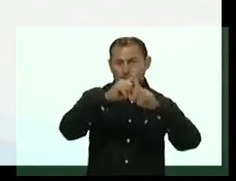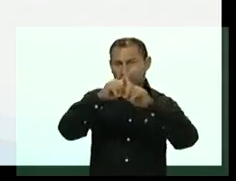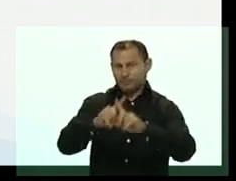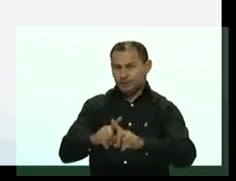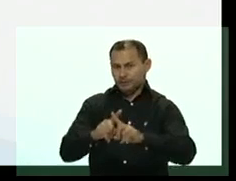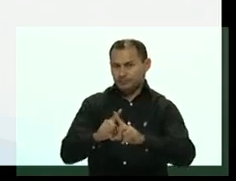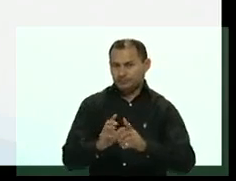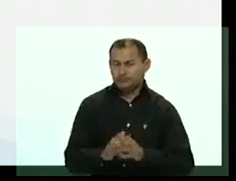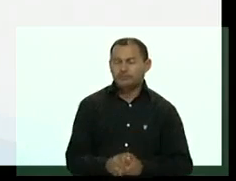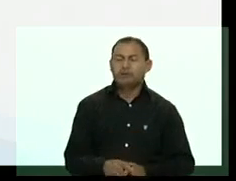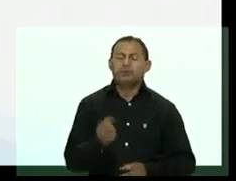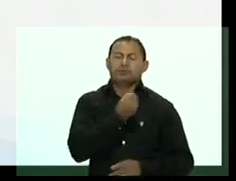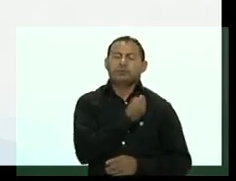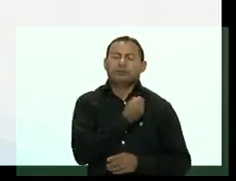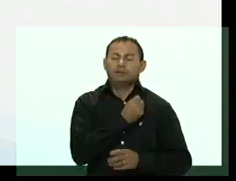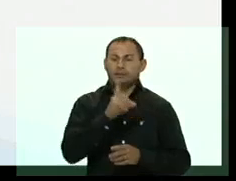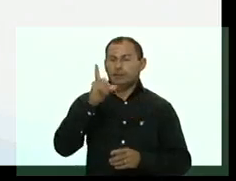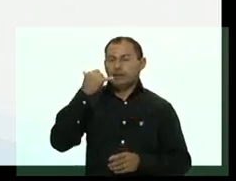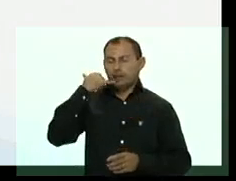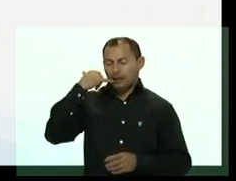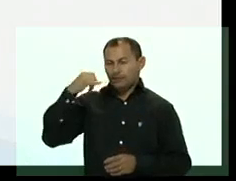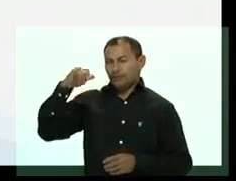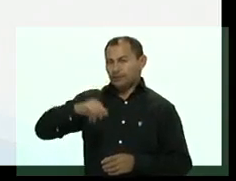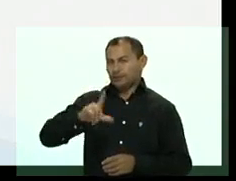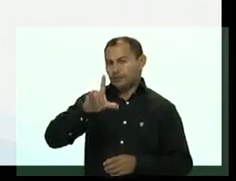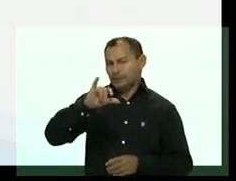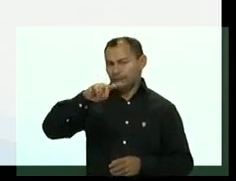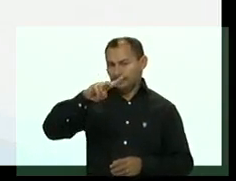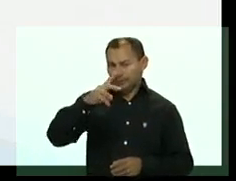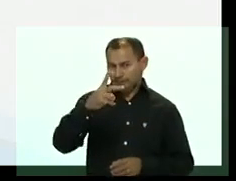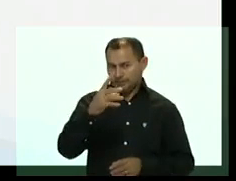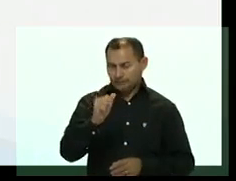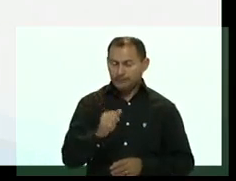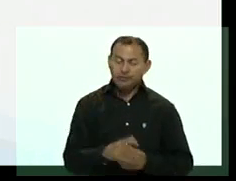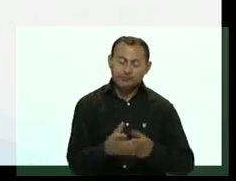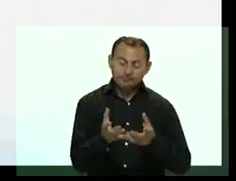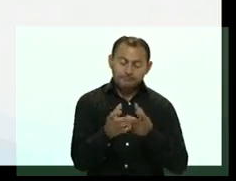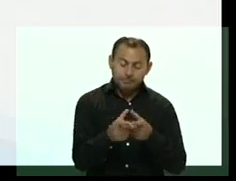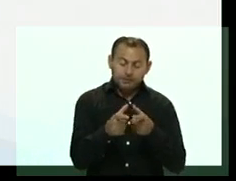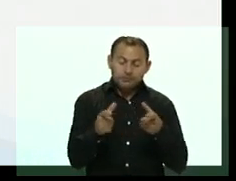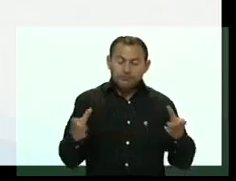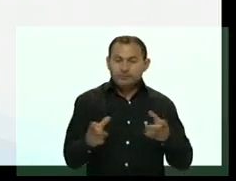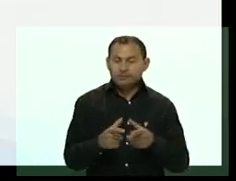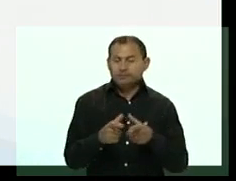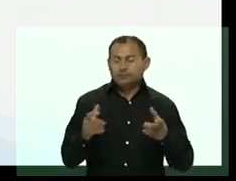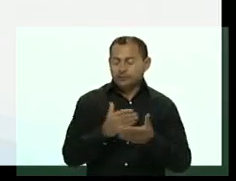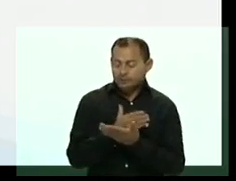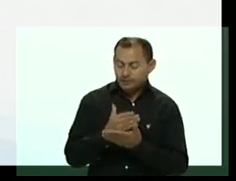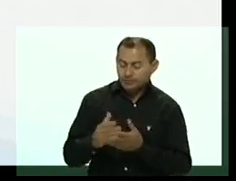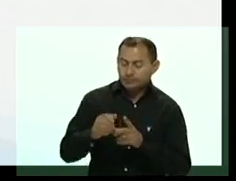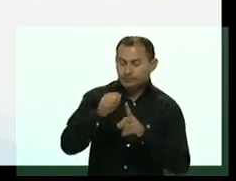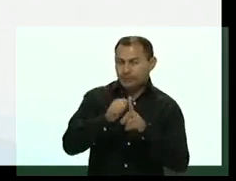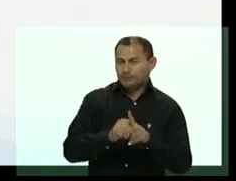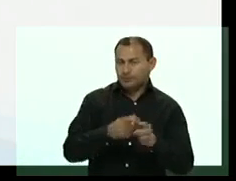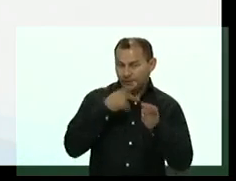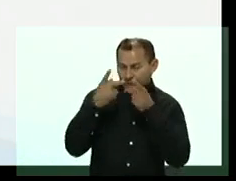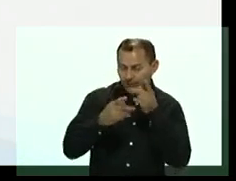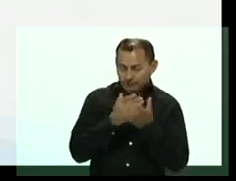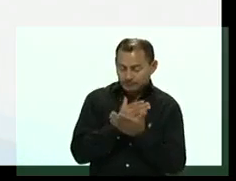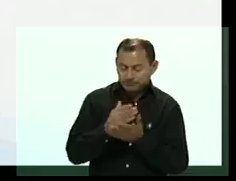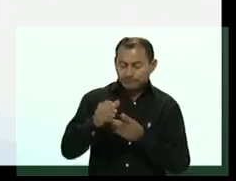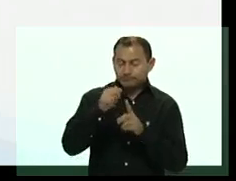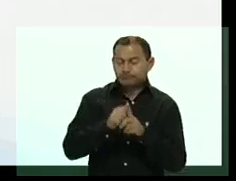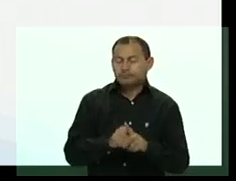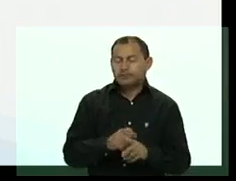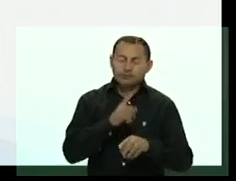multiplicado pelo número de linhas telefônicas. Só que se eu quero a taxa de crescimento no início do mês, se eu estou falando início do